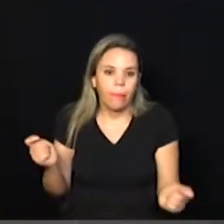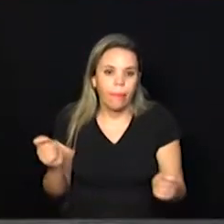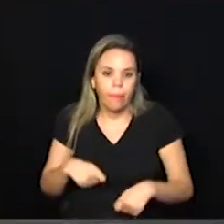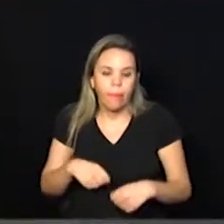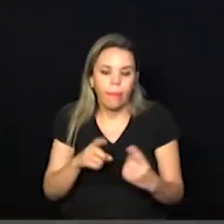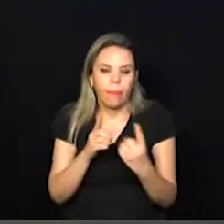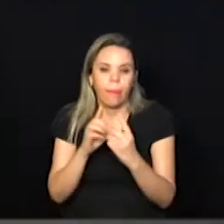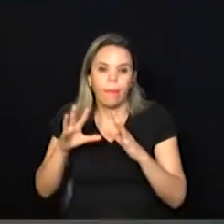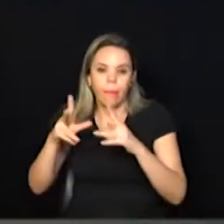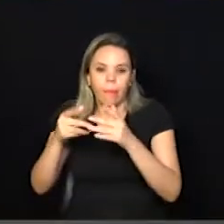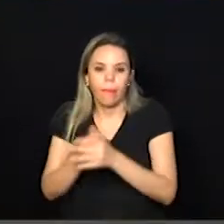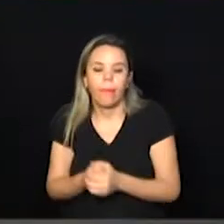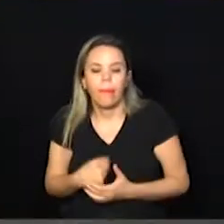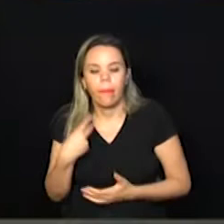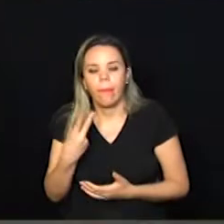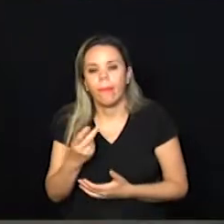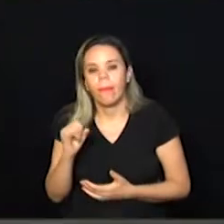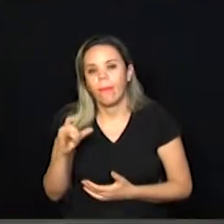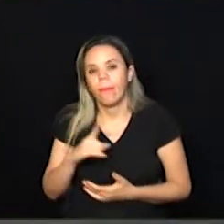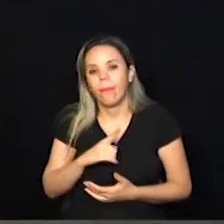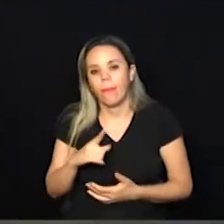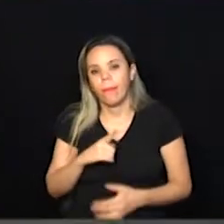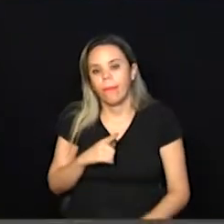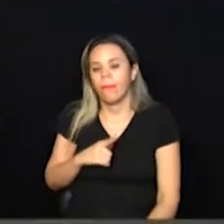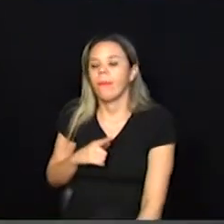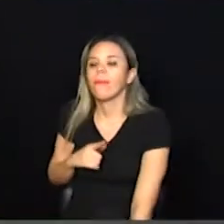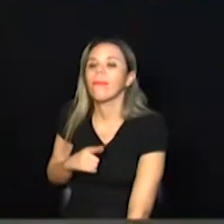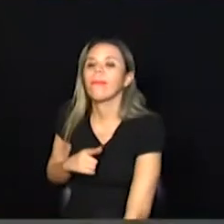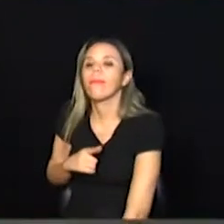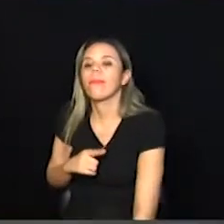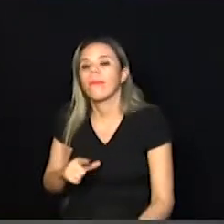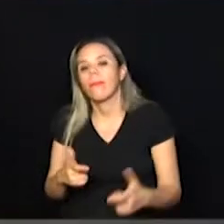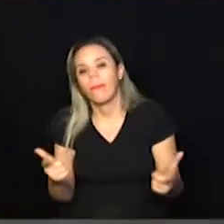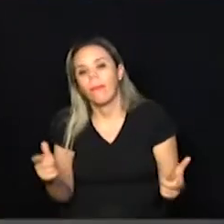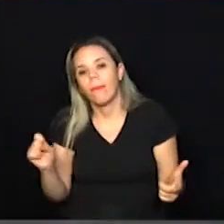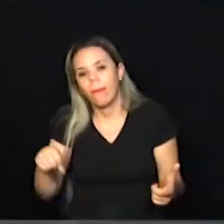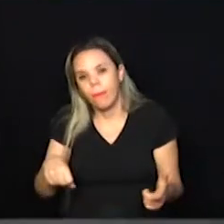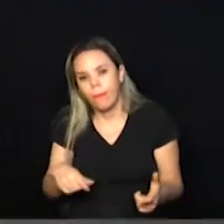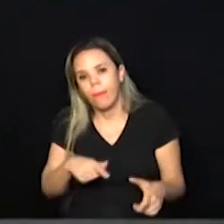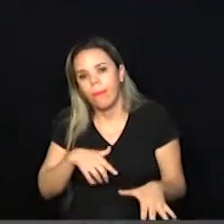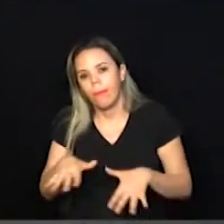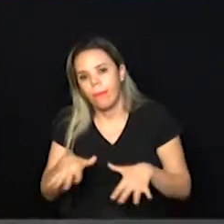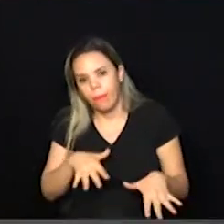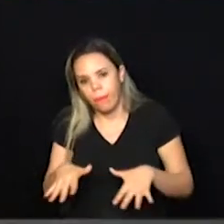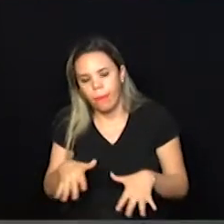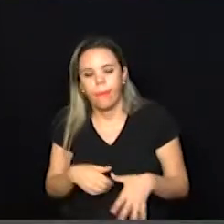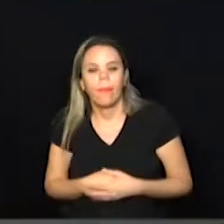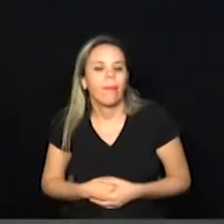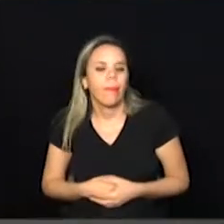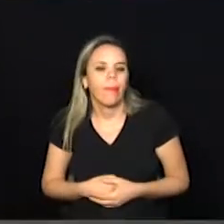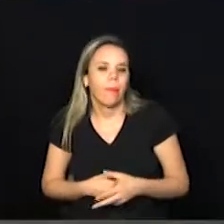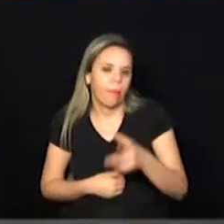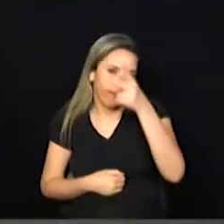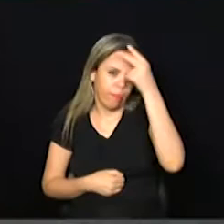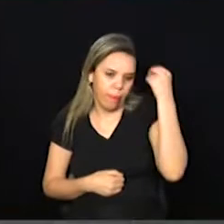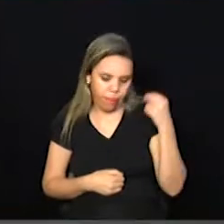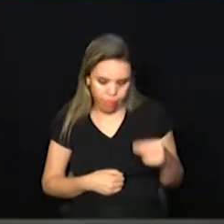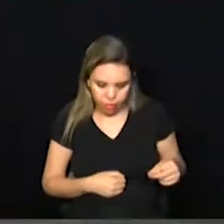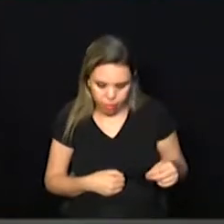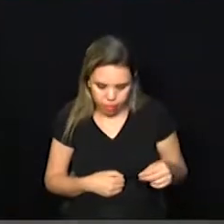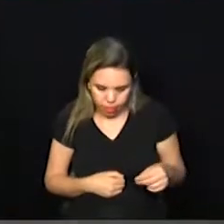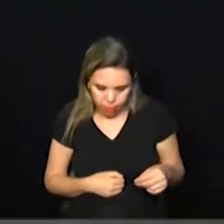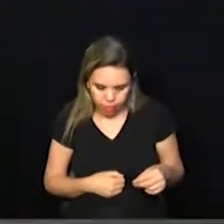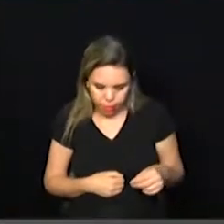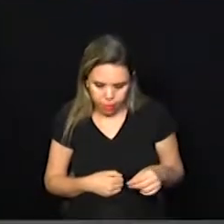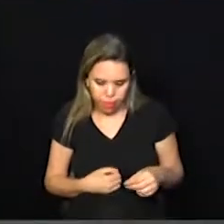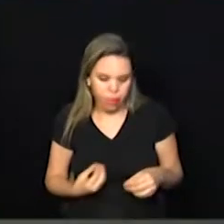atender a todos? Vereador, se houver uma ampliação, é necessário que haja um movimento do Poder Executivo para poder colocar mais carros. Do